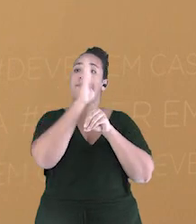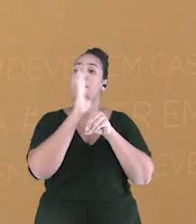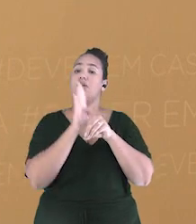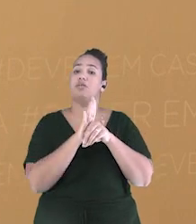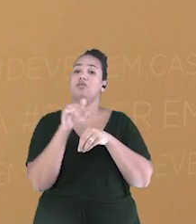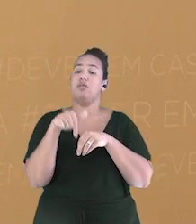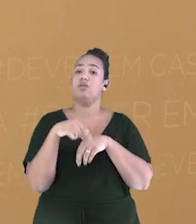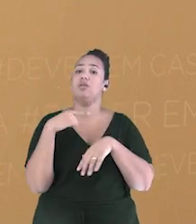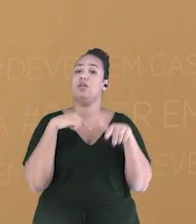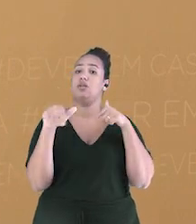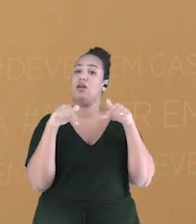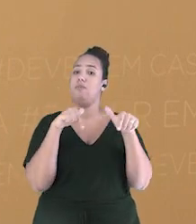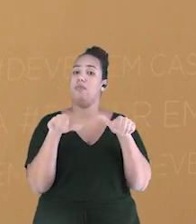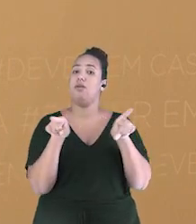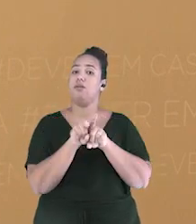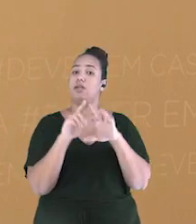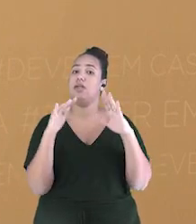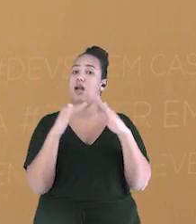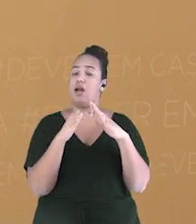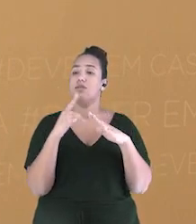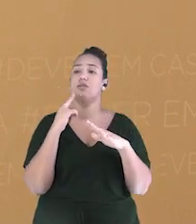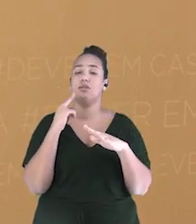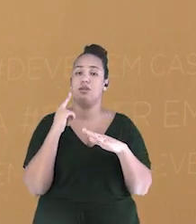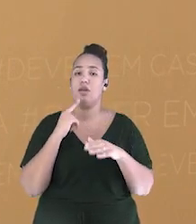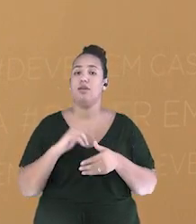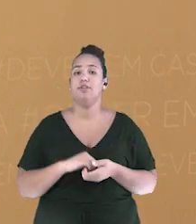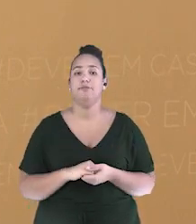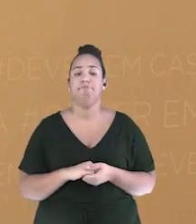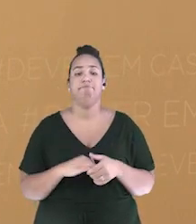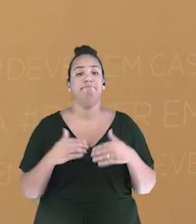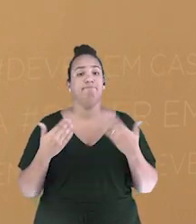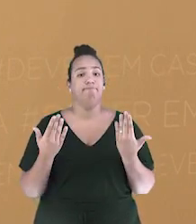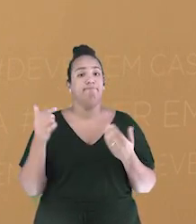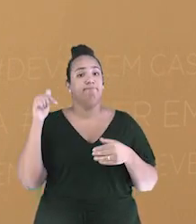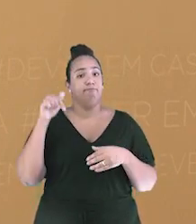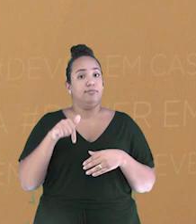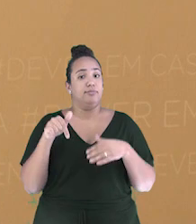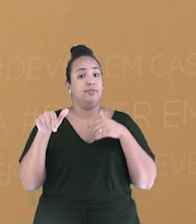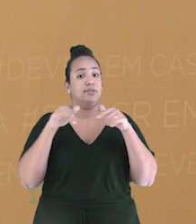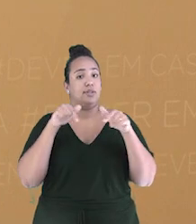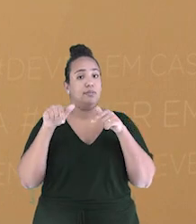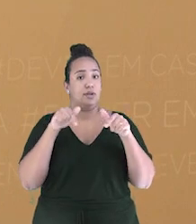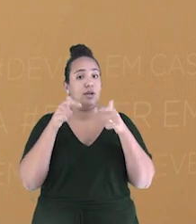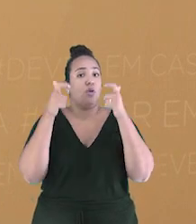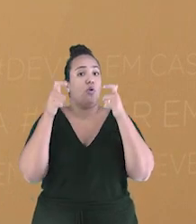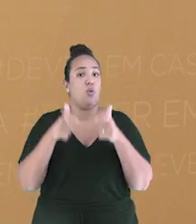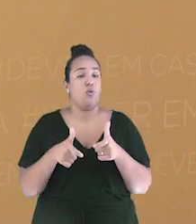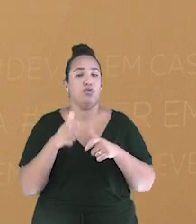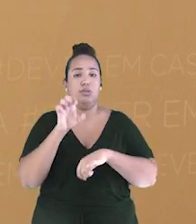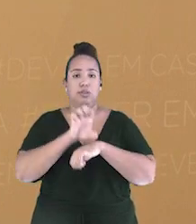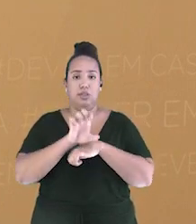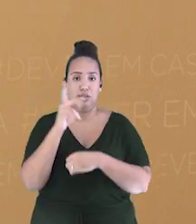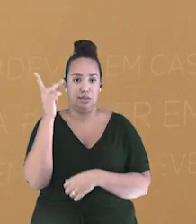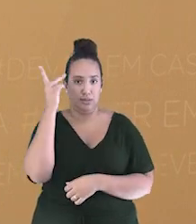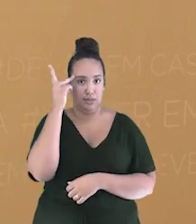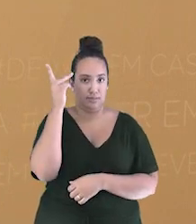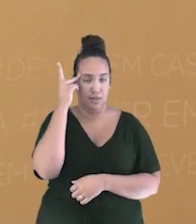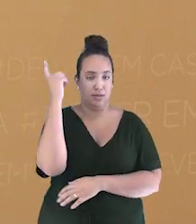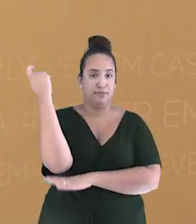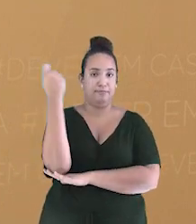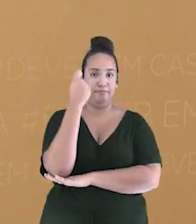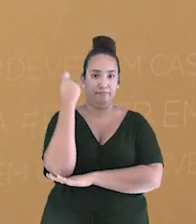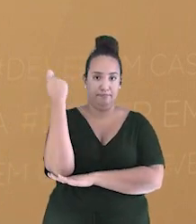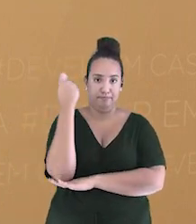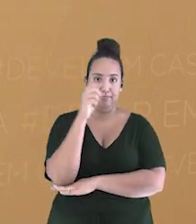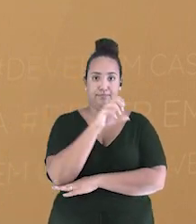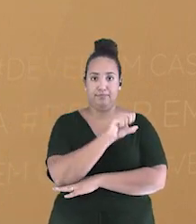troca de trabalho e moradia garantida. Aqui, eles se concentrariam nos estados de São Paulo, Rio Grande